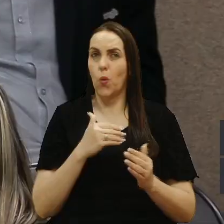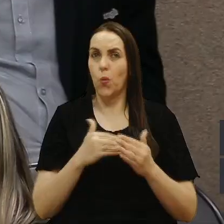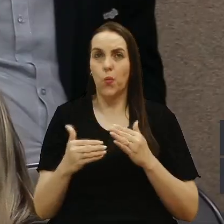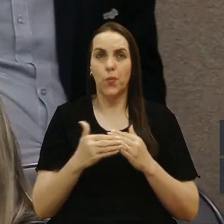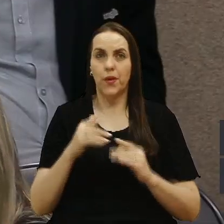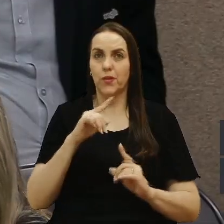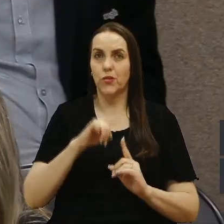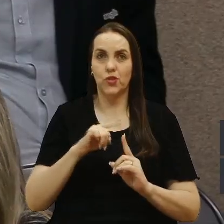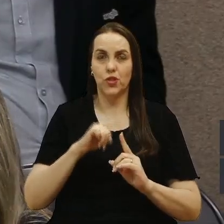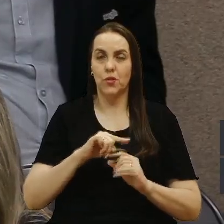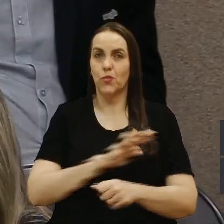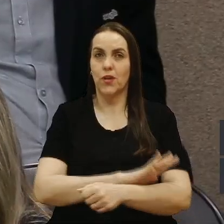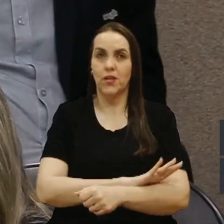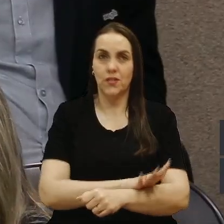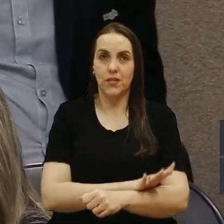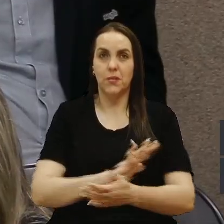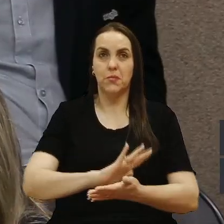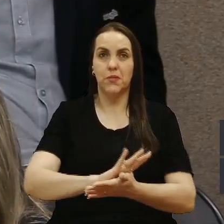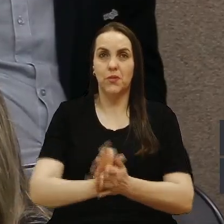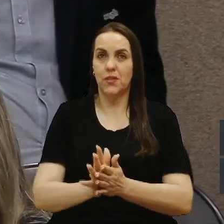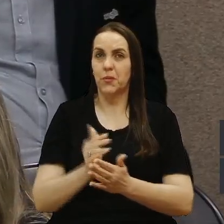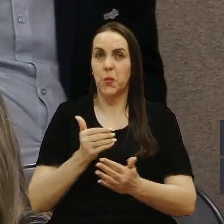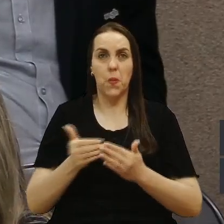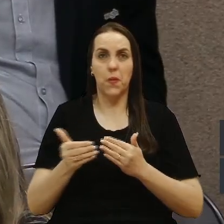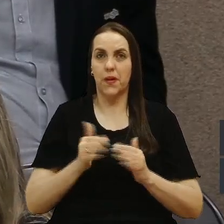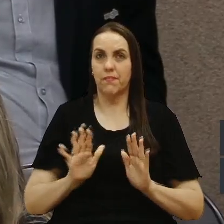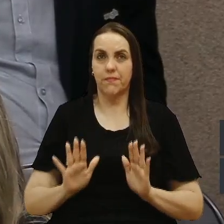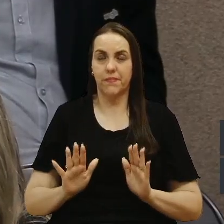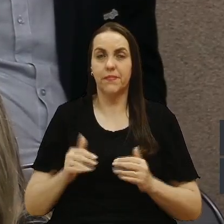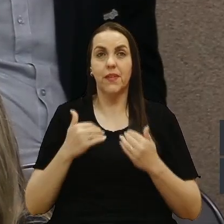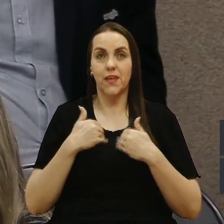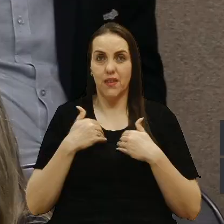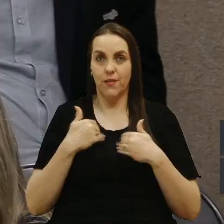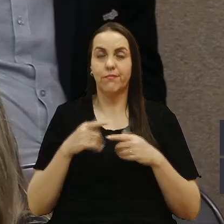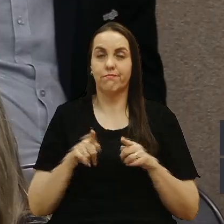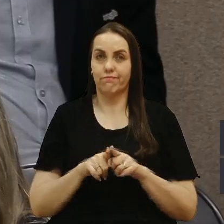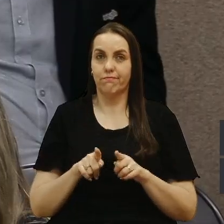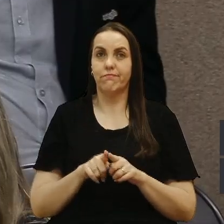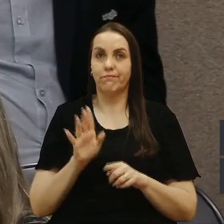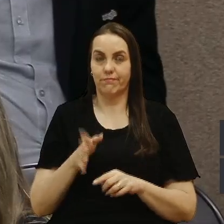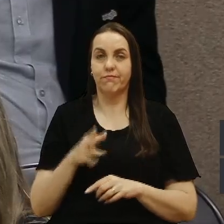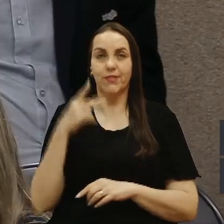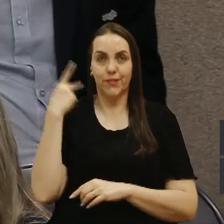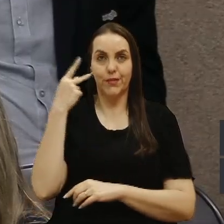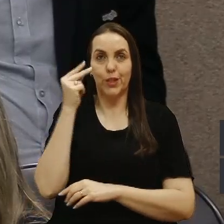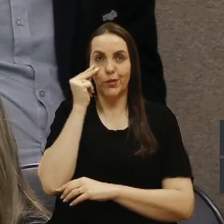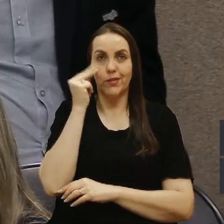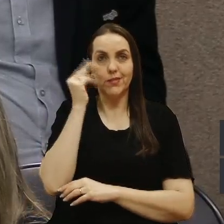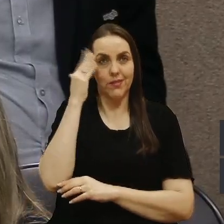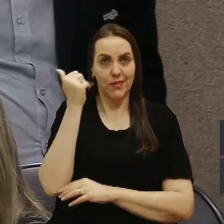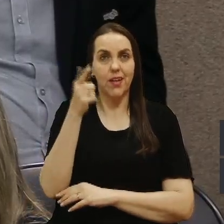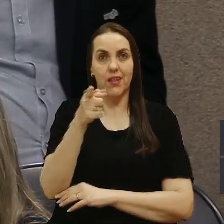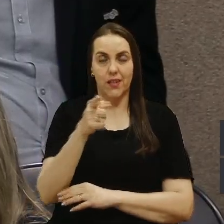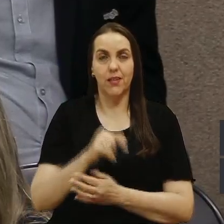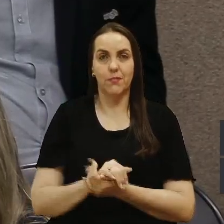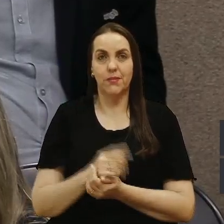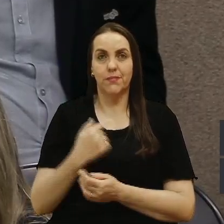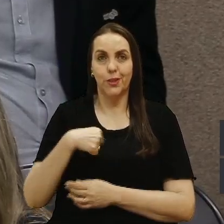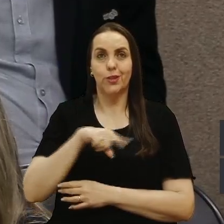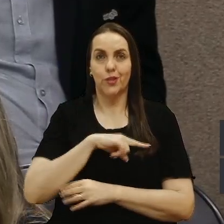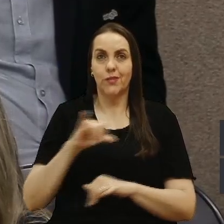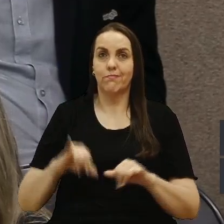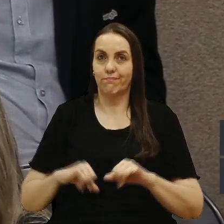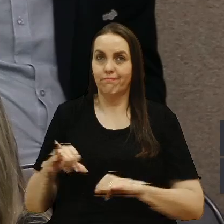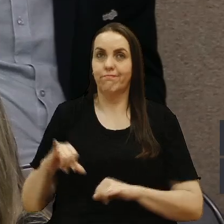de racismo, de preconceito, porque eu mesmo, o vereador Cláudio sabe, né, o quanto a gente sofreu